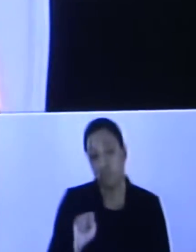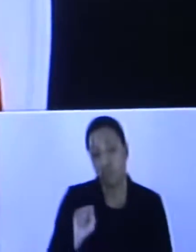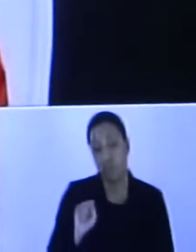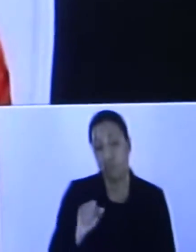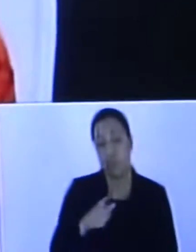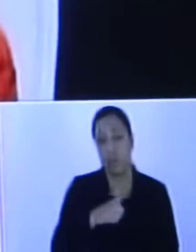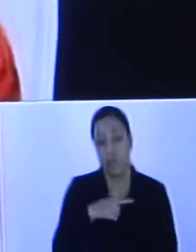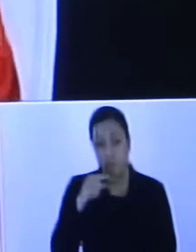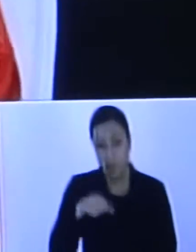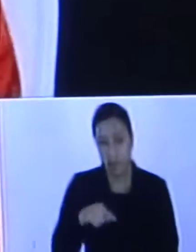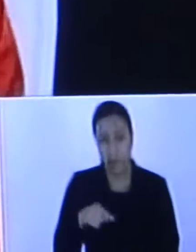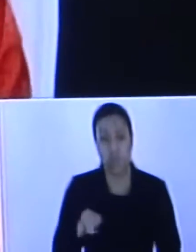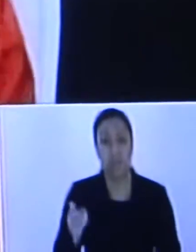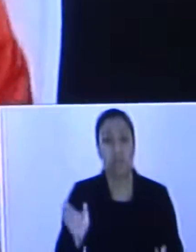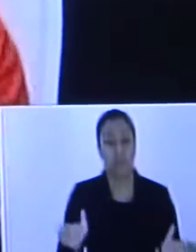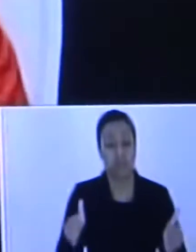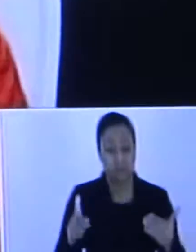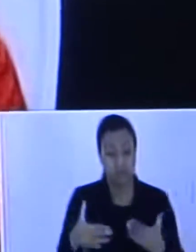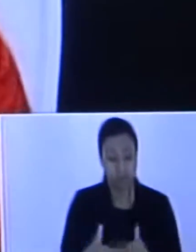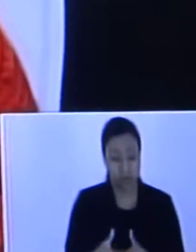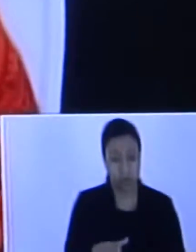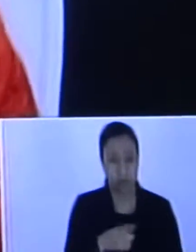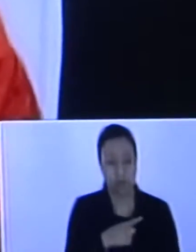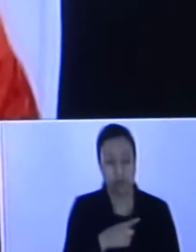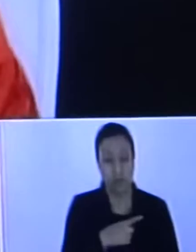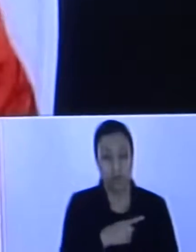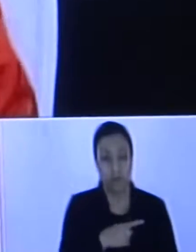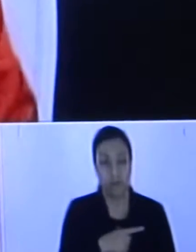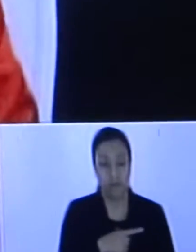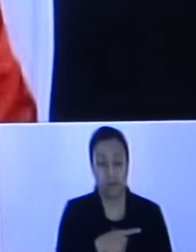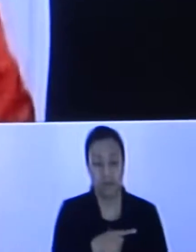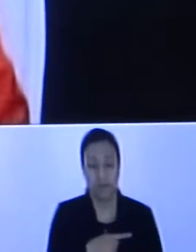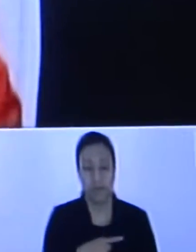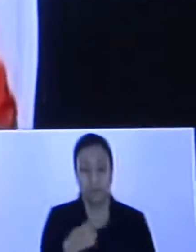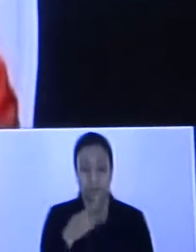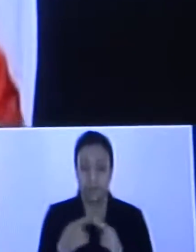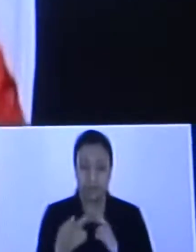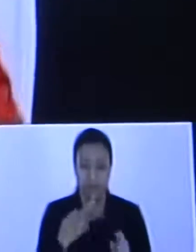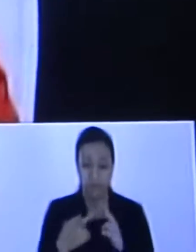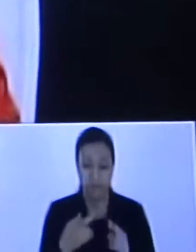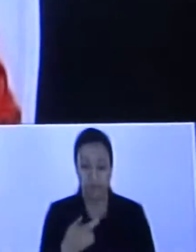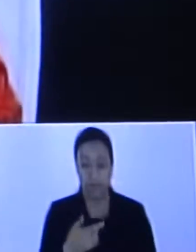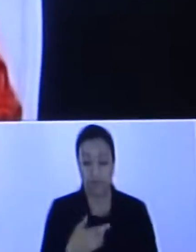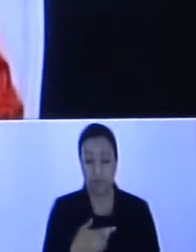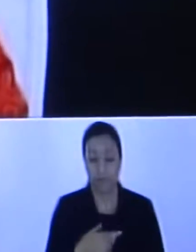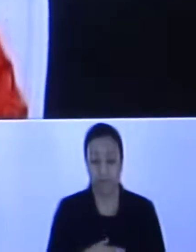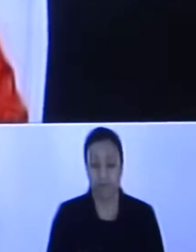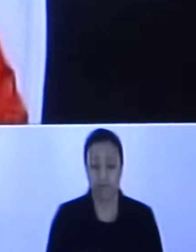aqui no nosso gabinete, nós tivemos a reclamação